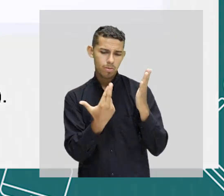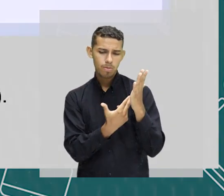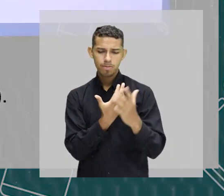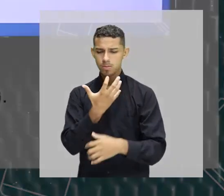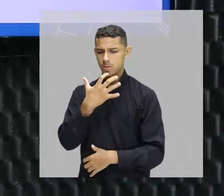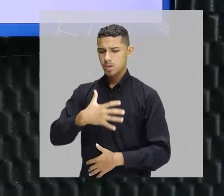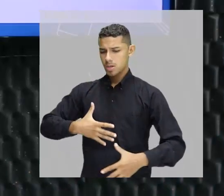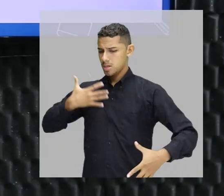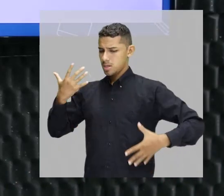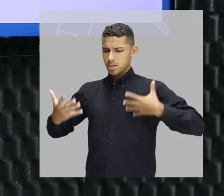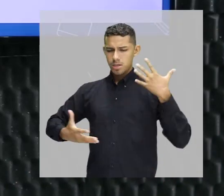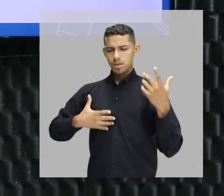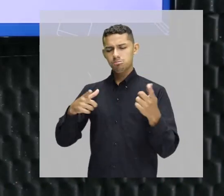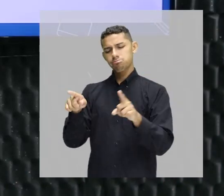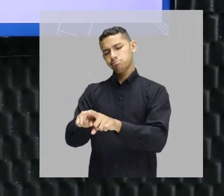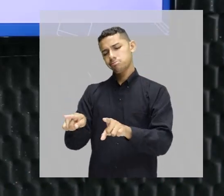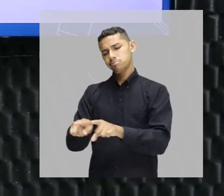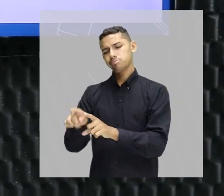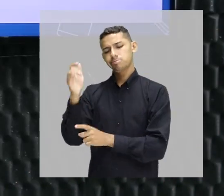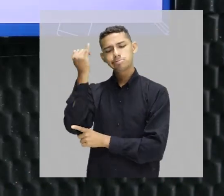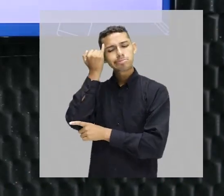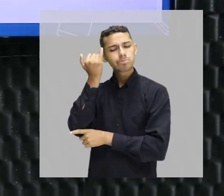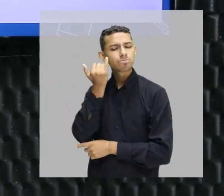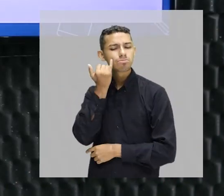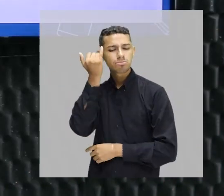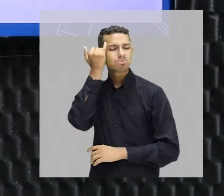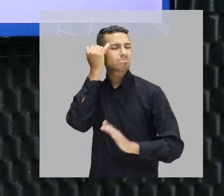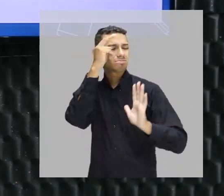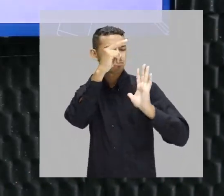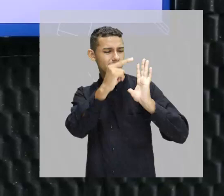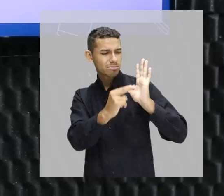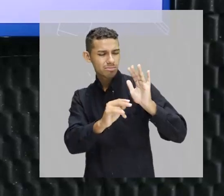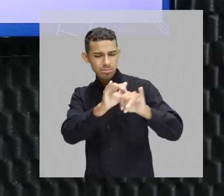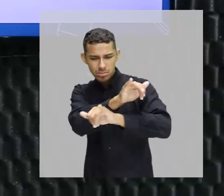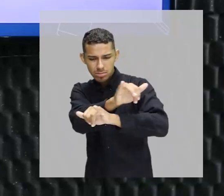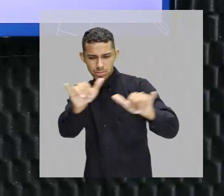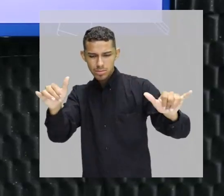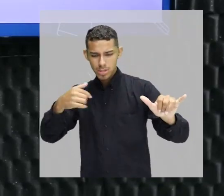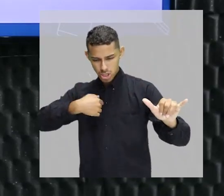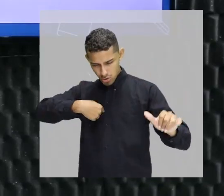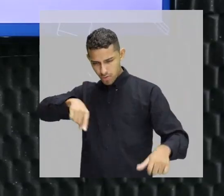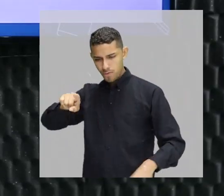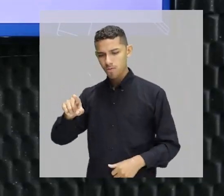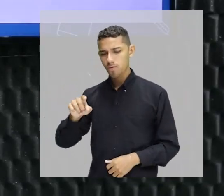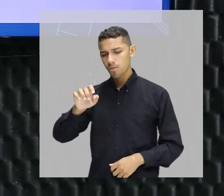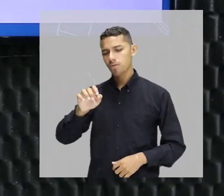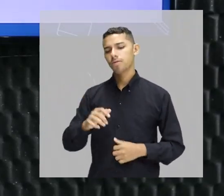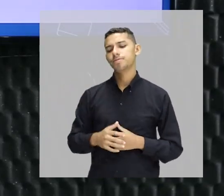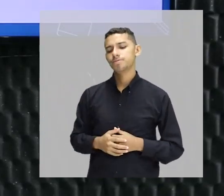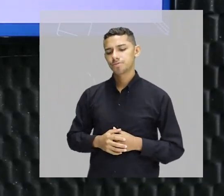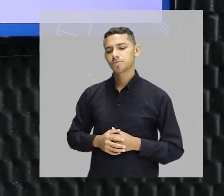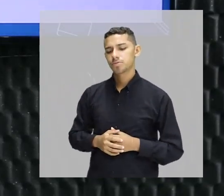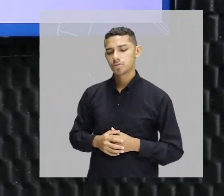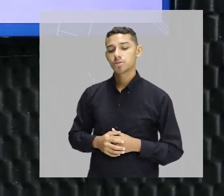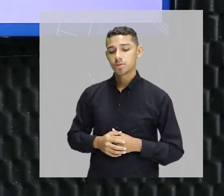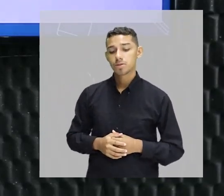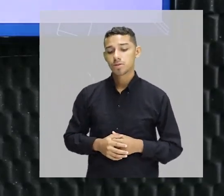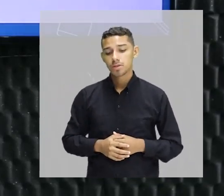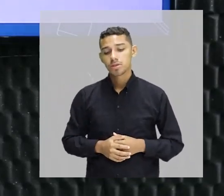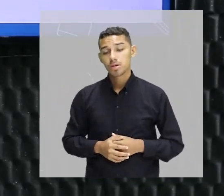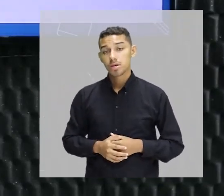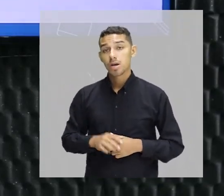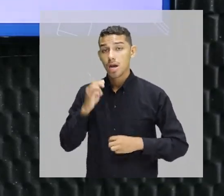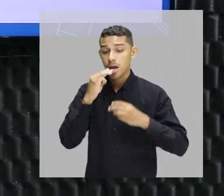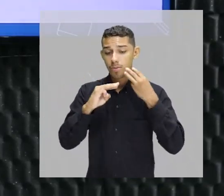alegria e preguiça. Quem lê tanta notícia, eu vou. Uma música bastante conhecida, né? Alegria, Alegria, de